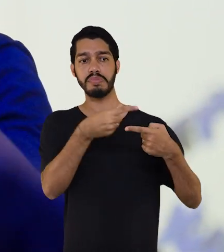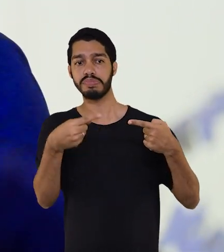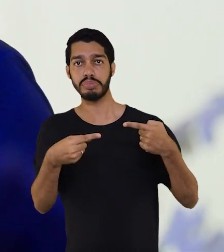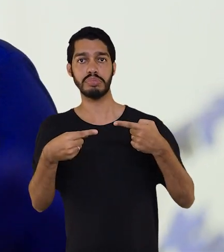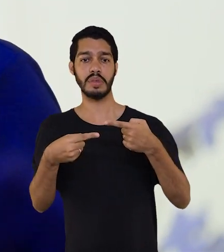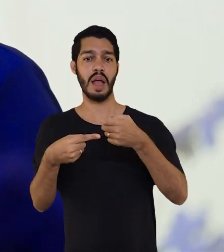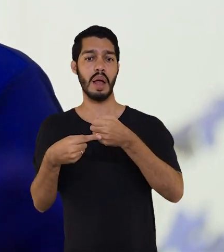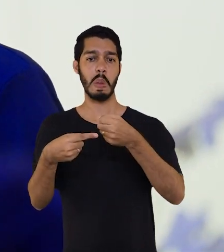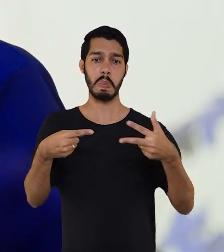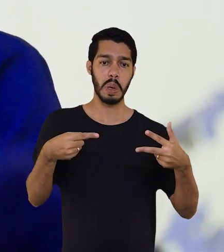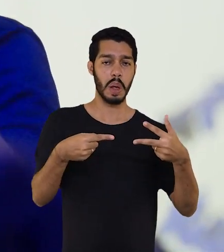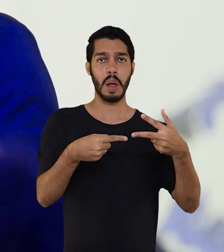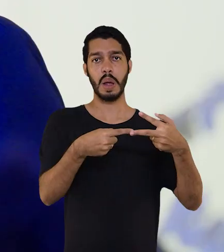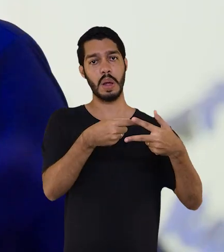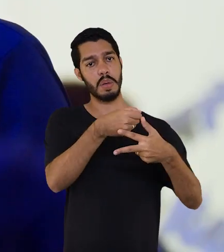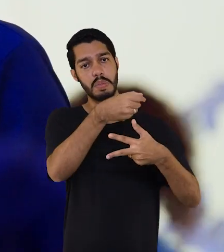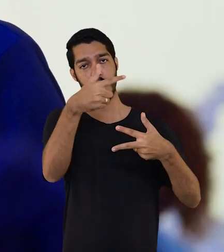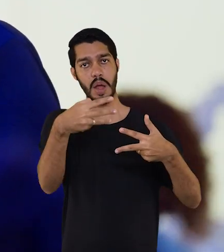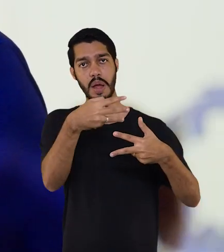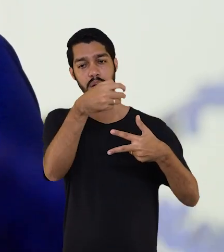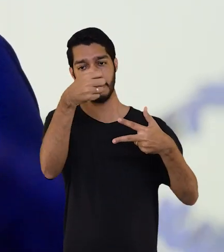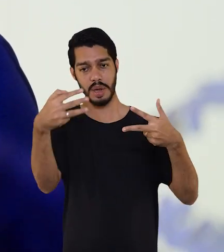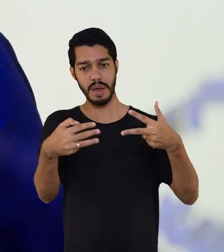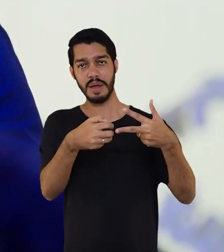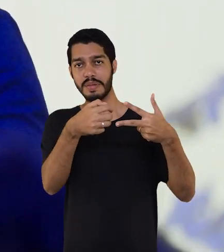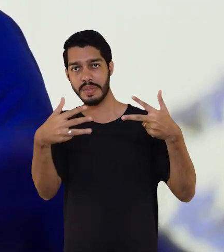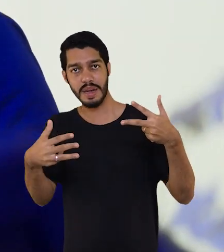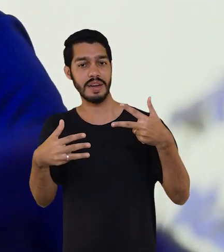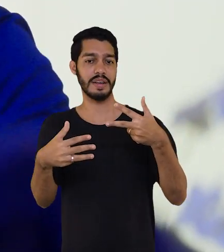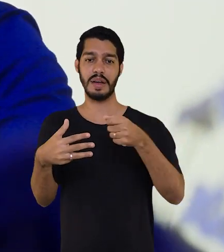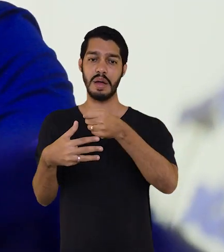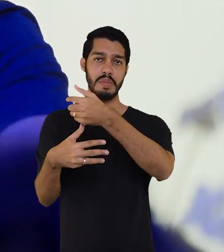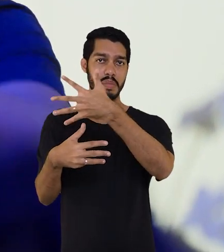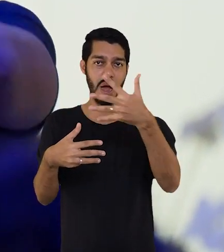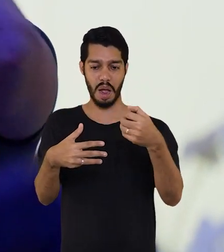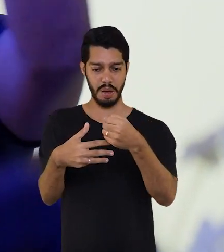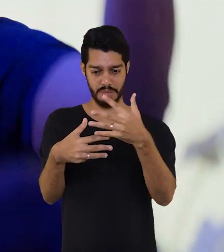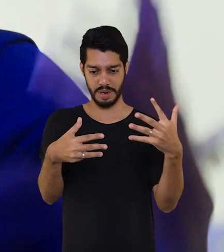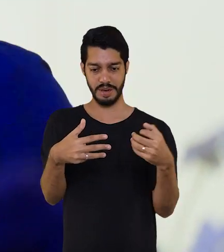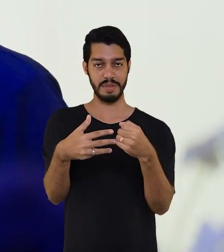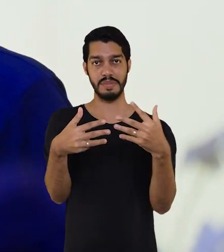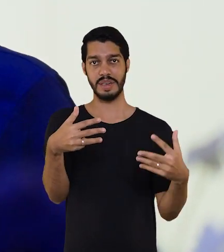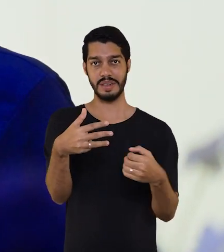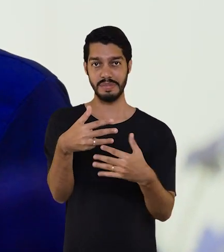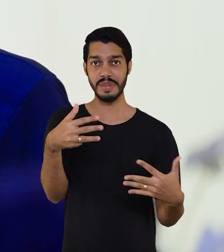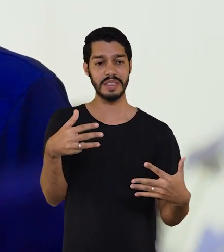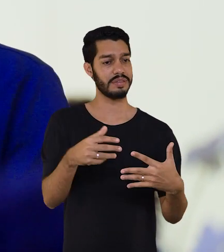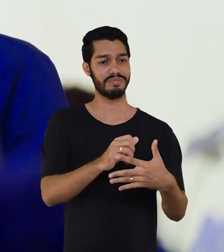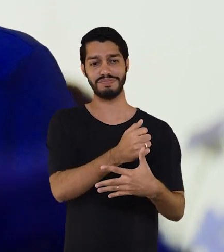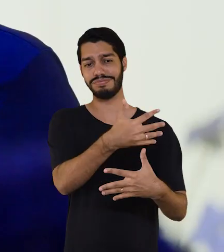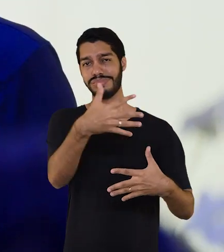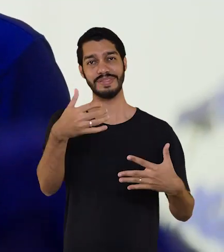as narrativas. Aí, depois dessas narrativas, tem o contexto. E aí eu vou criando todo